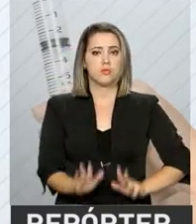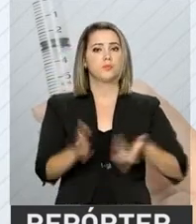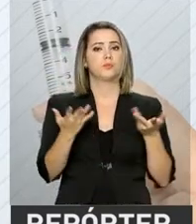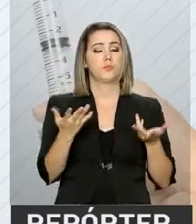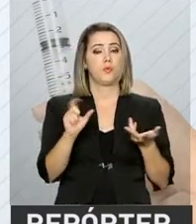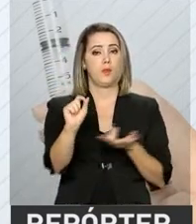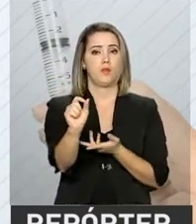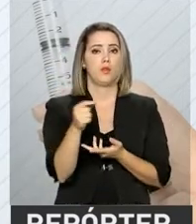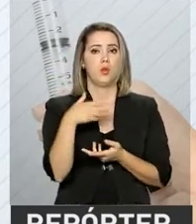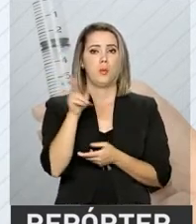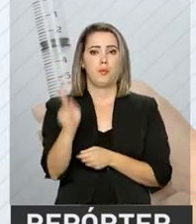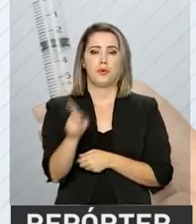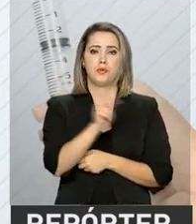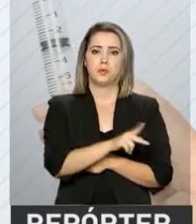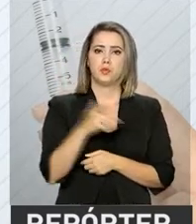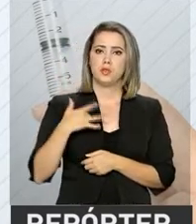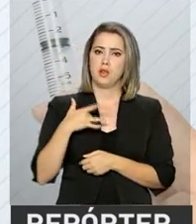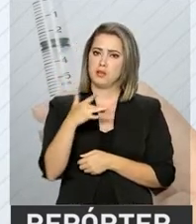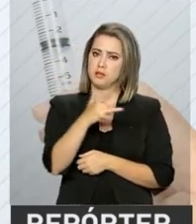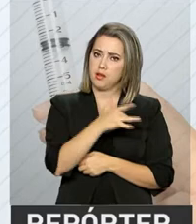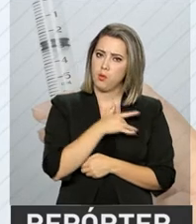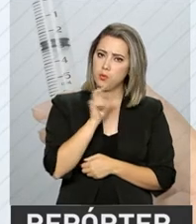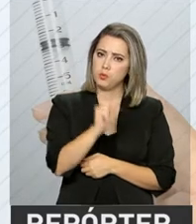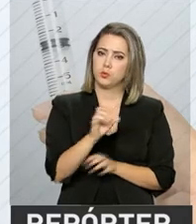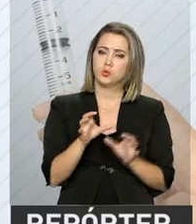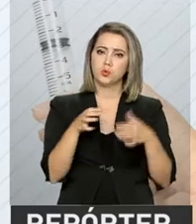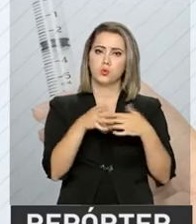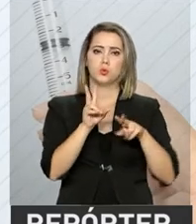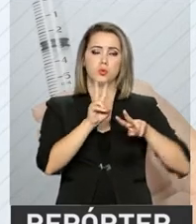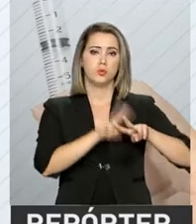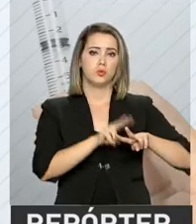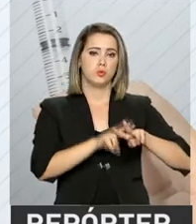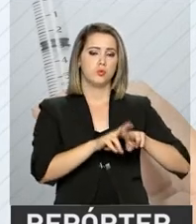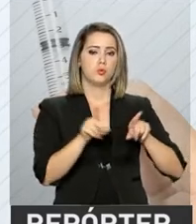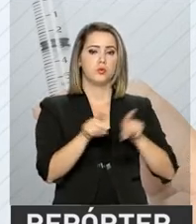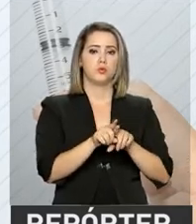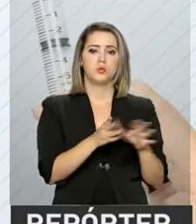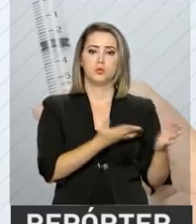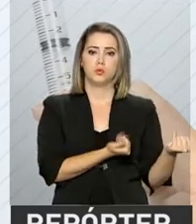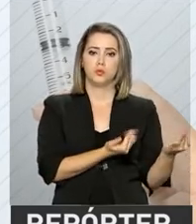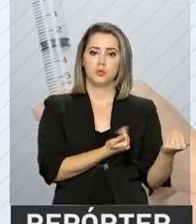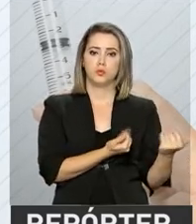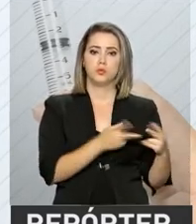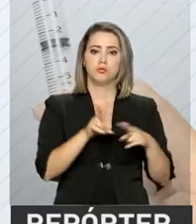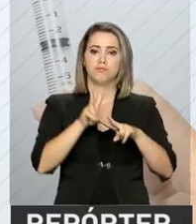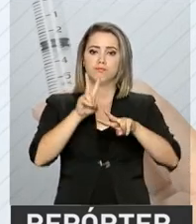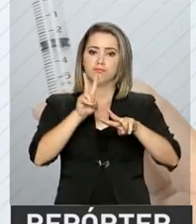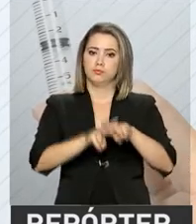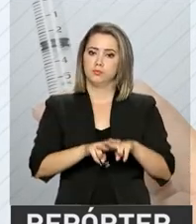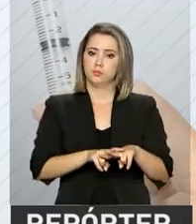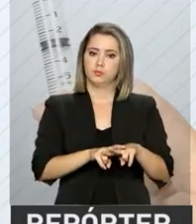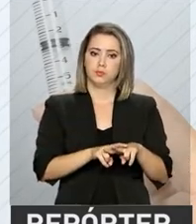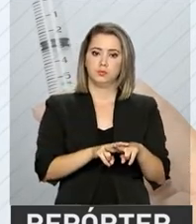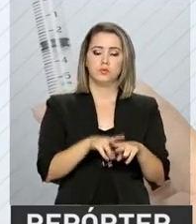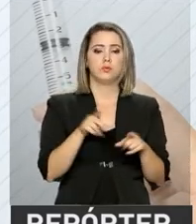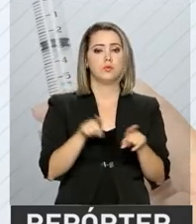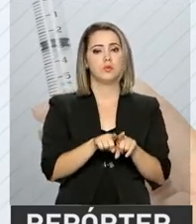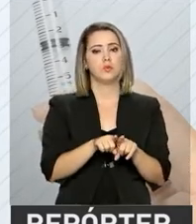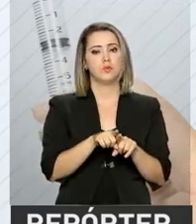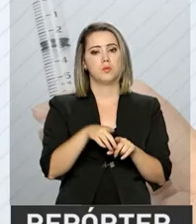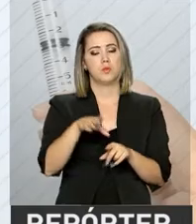profissionais de saúde, professores, funcionários do sistema prisional, jovens que estejam cumprindo medidas